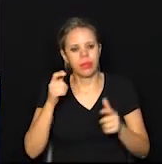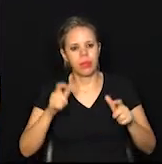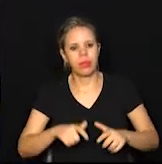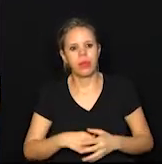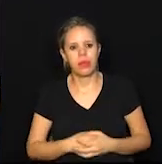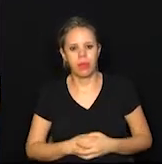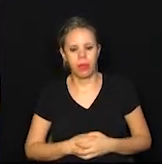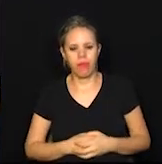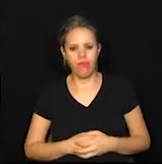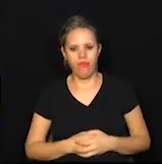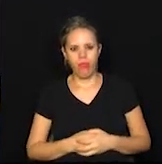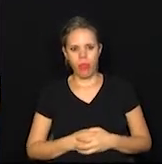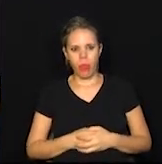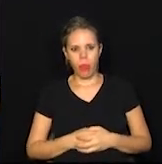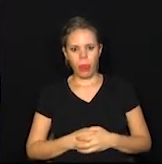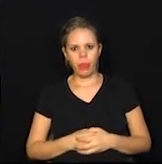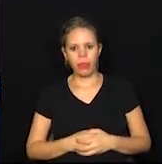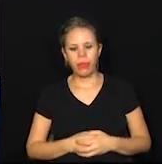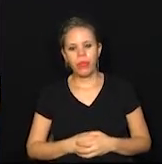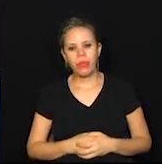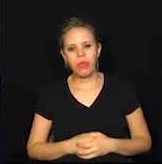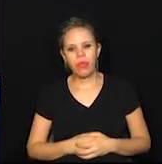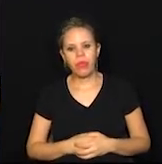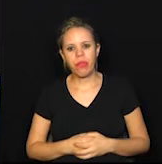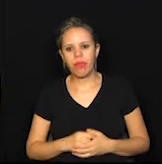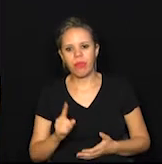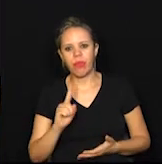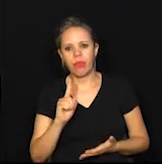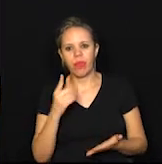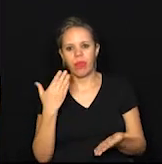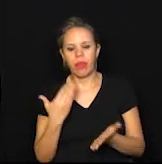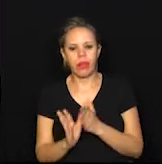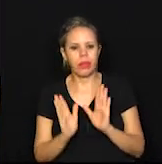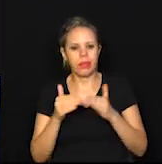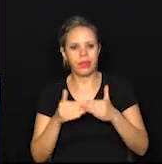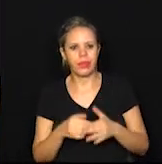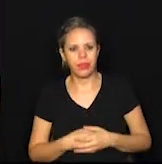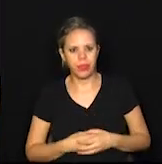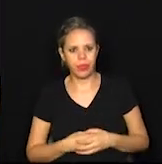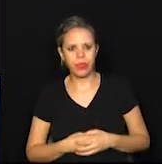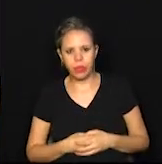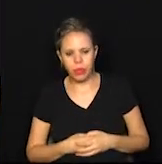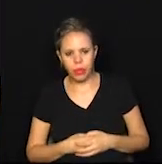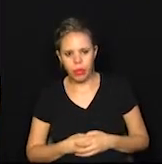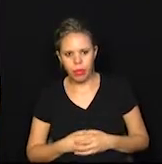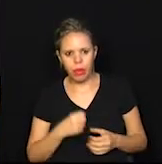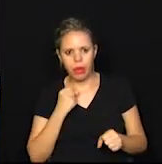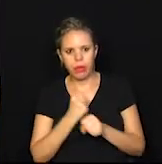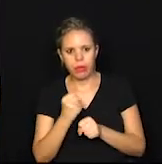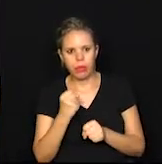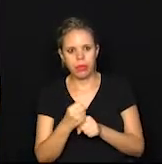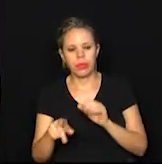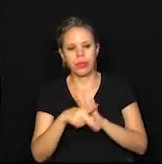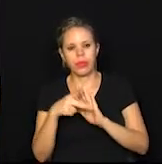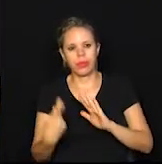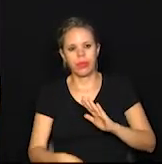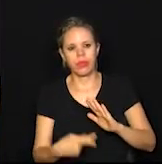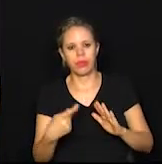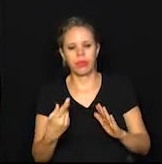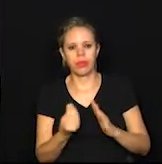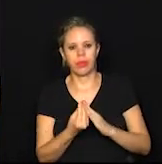local. E para não perder esse foco, eles vão construir a própria Sanasa,